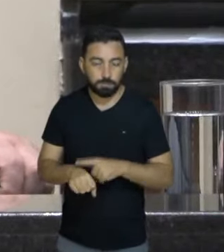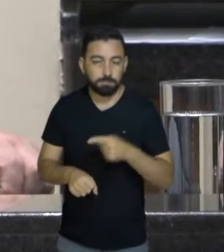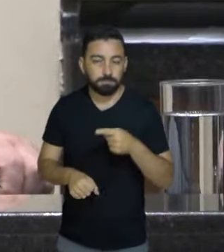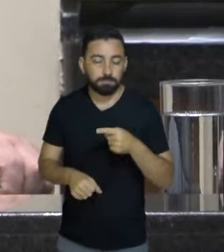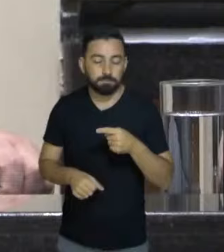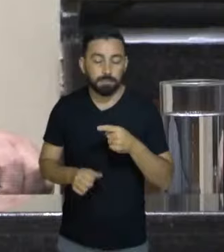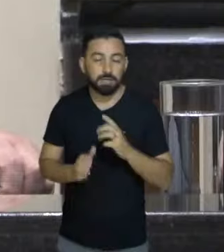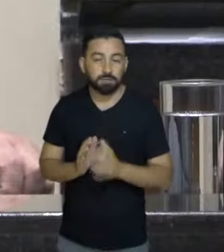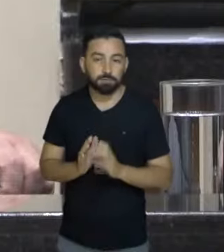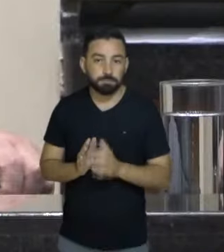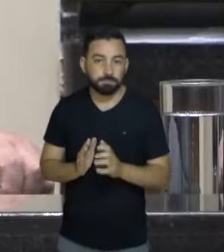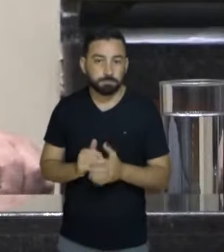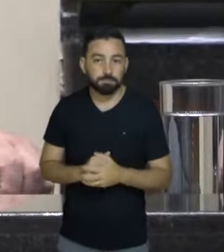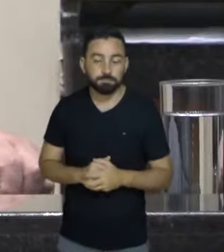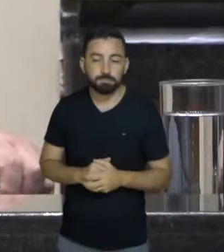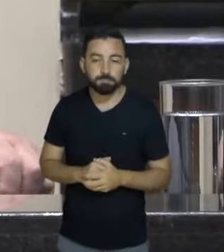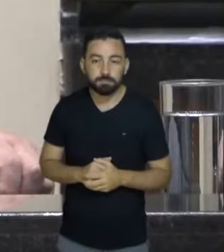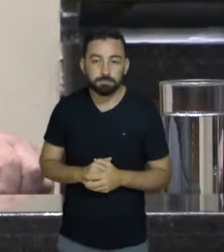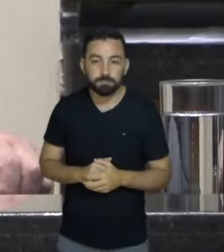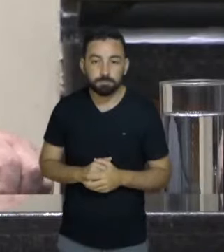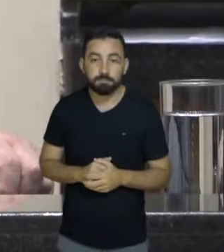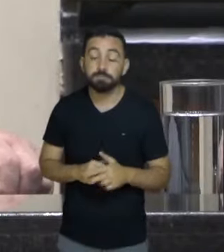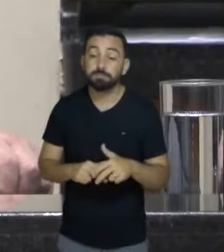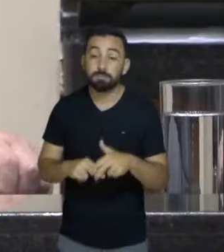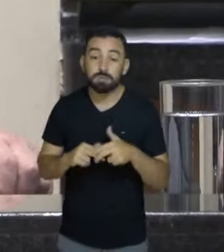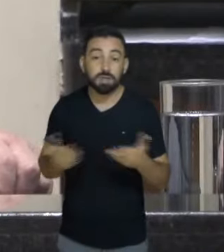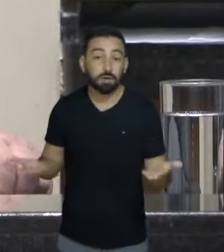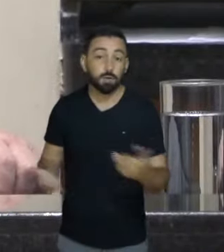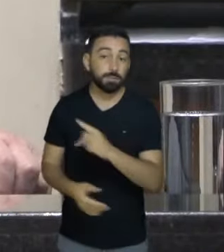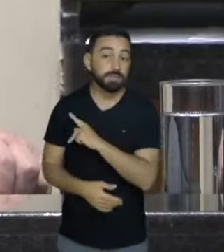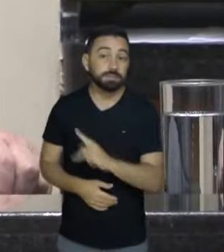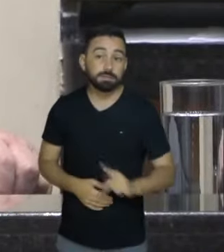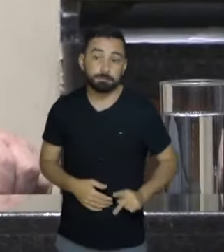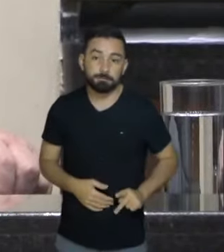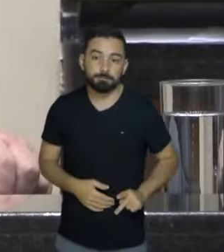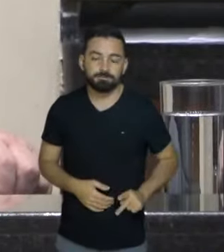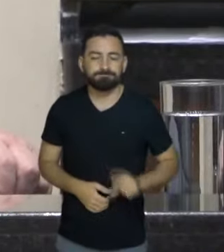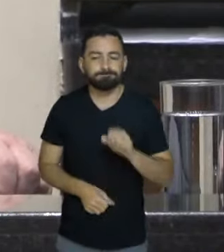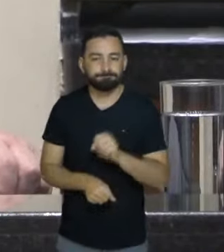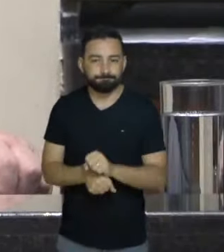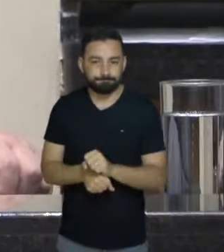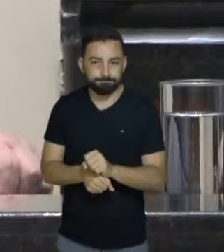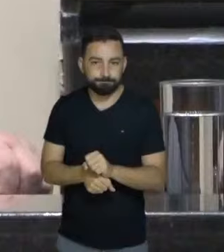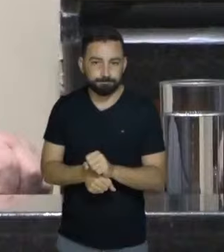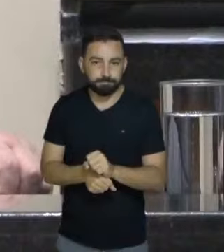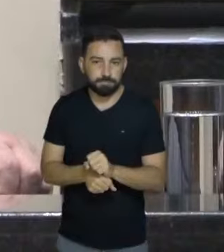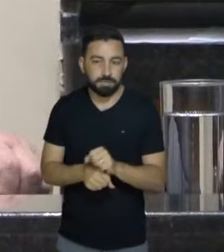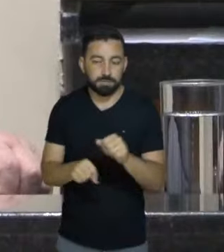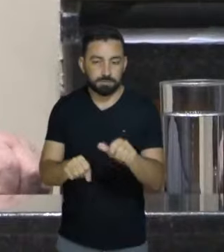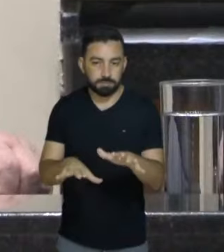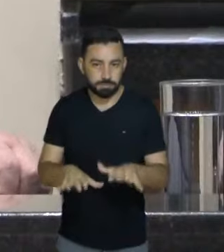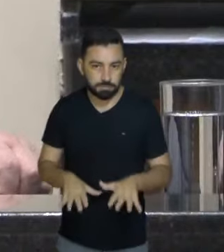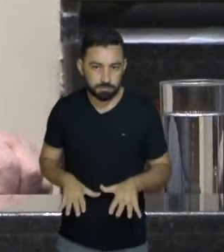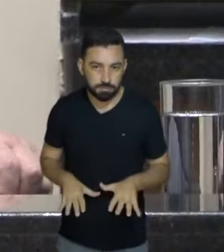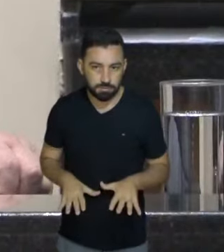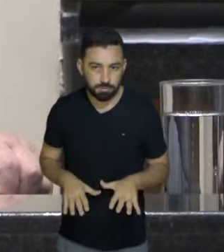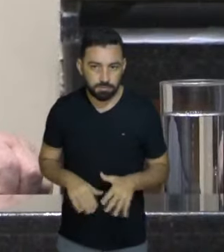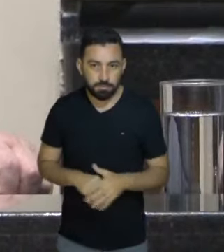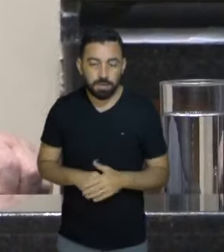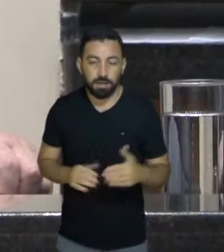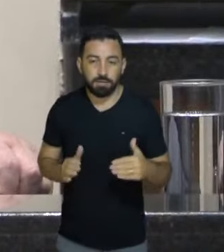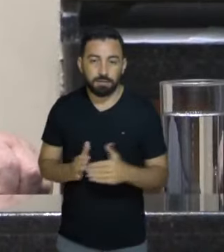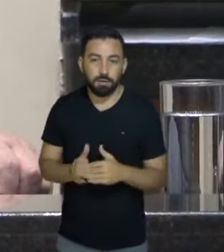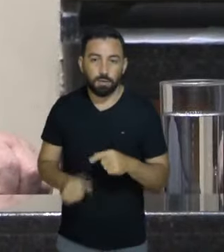partidos políticos e, portanto, essa presidência suspende a presente sessão